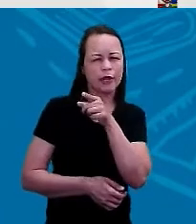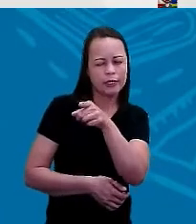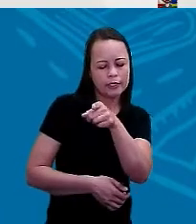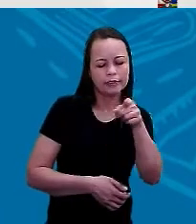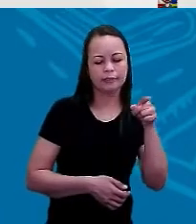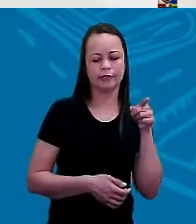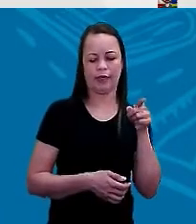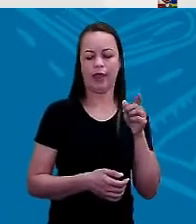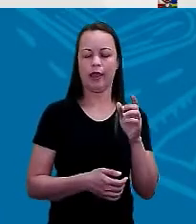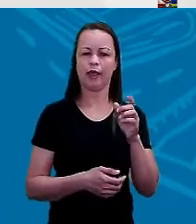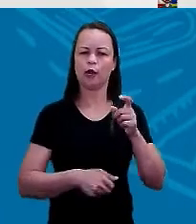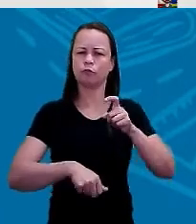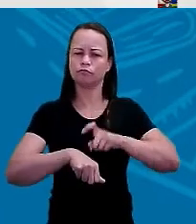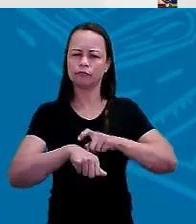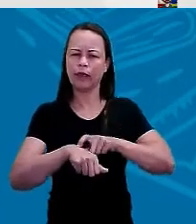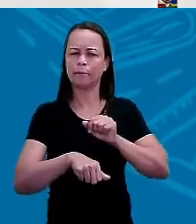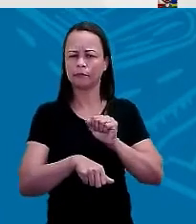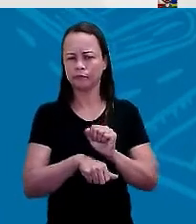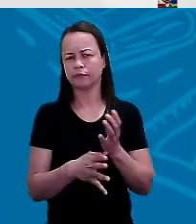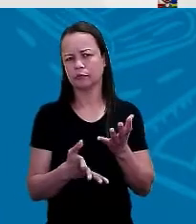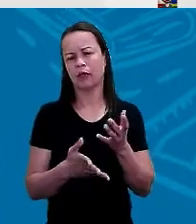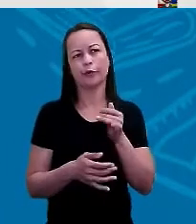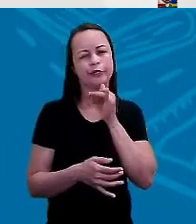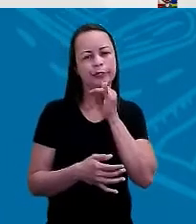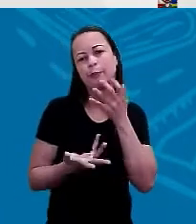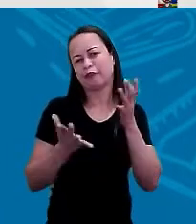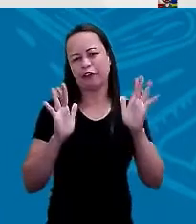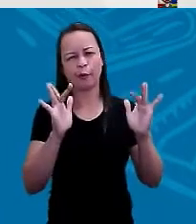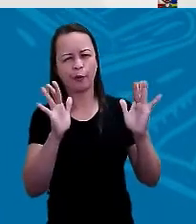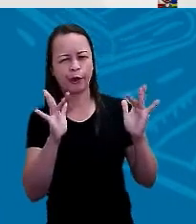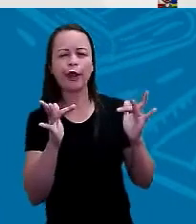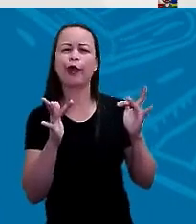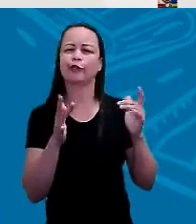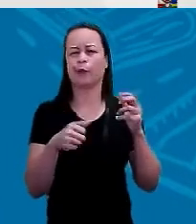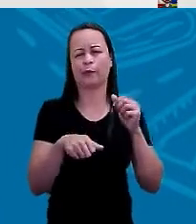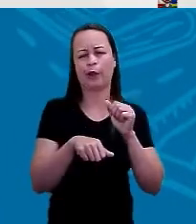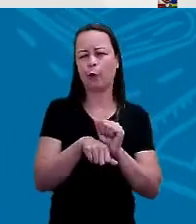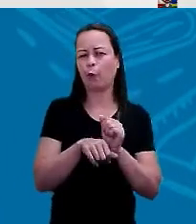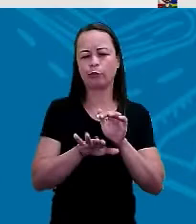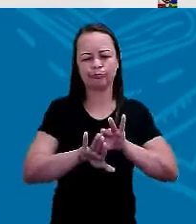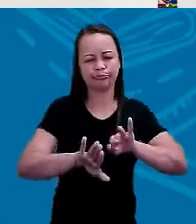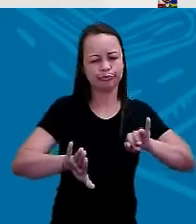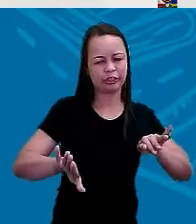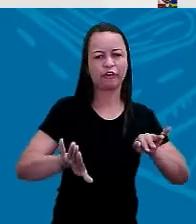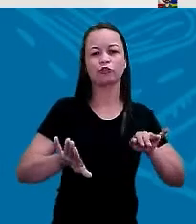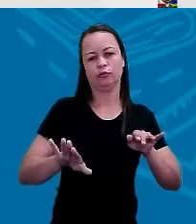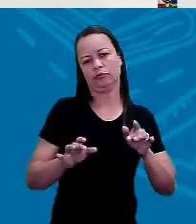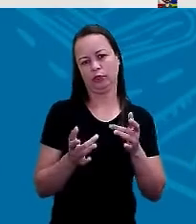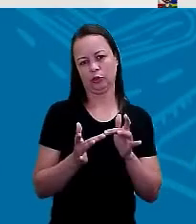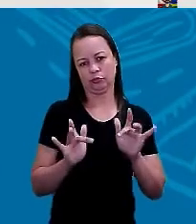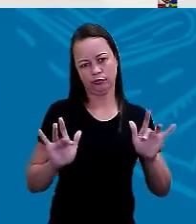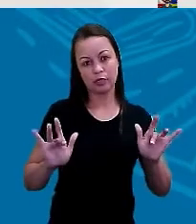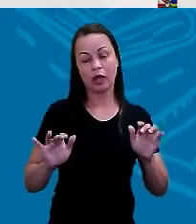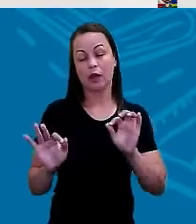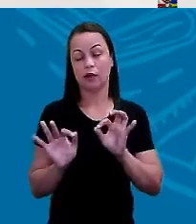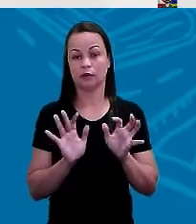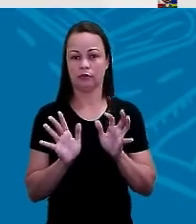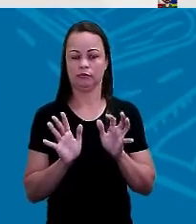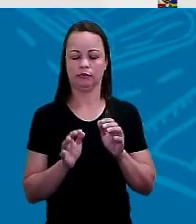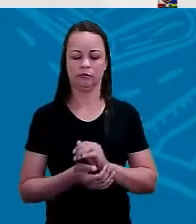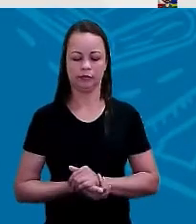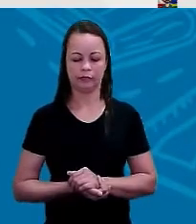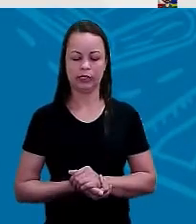on a break. Eles deram um tempo, né? Eles estavam namorando, mas de repente resolveram dar um tempo para ver se realmente gosta, né? Então, they were on a break.